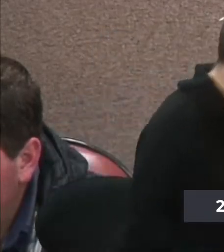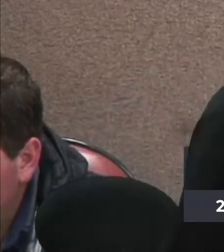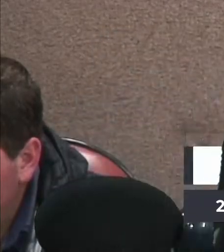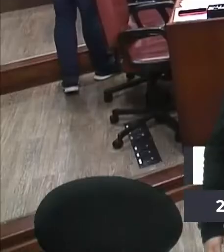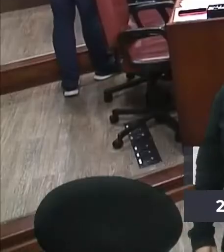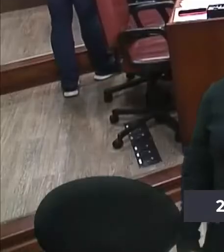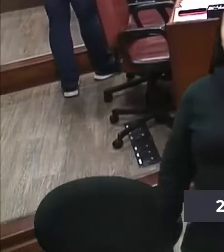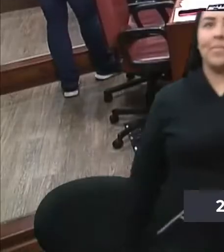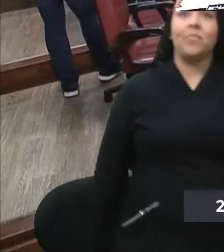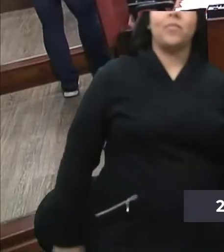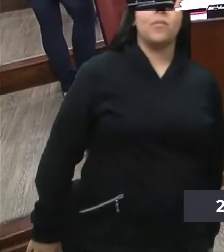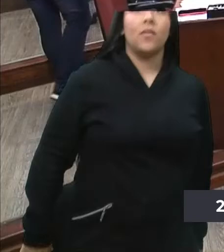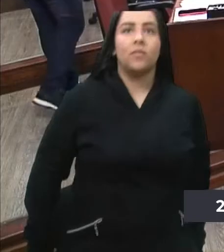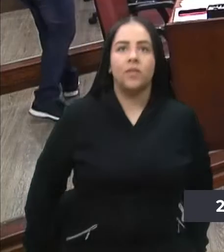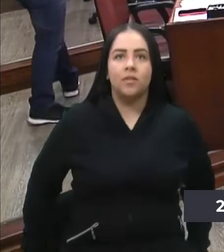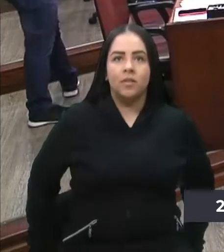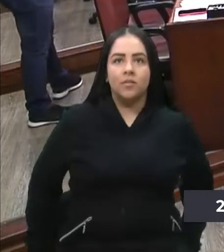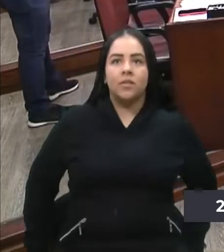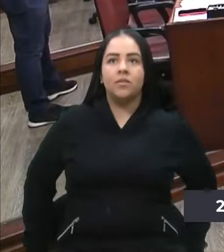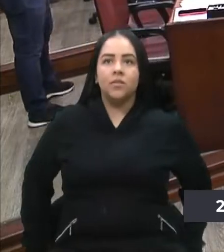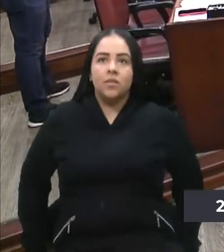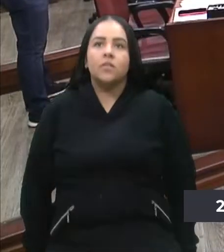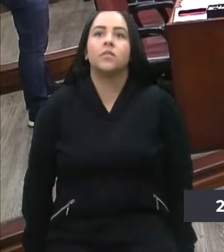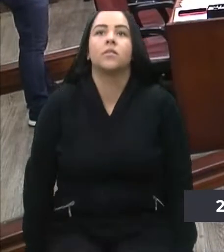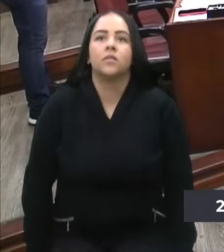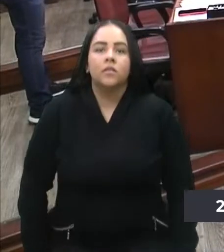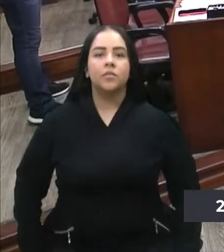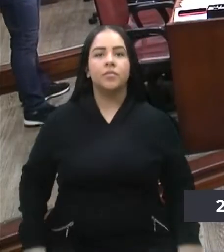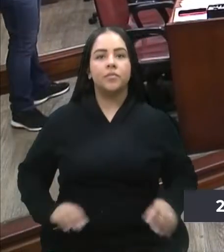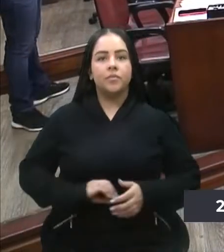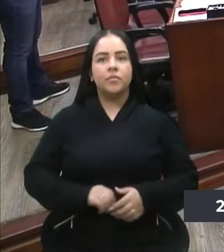Obrigada. Para declarar o voto, vereador Rafael. Bom.